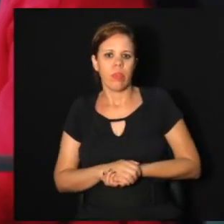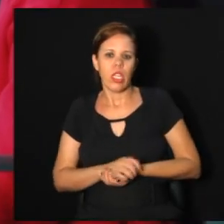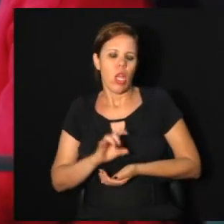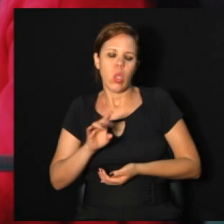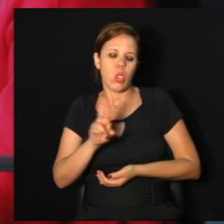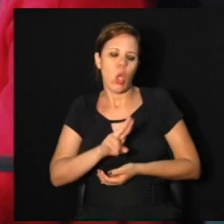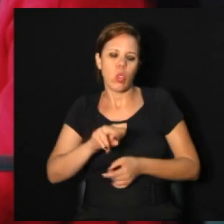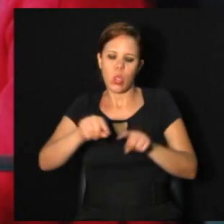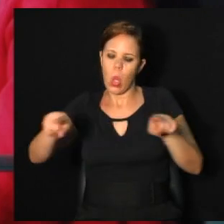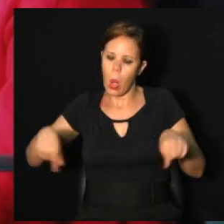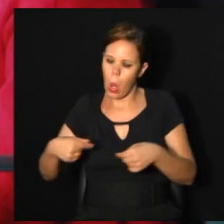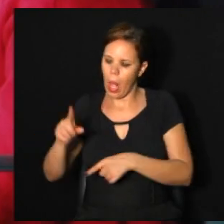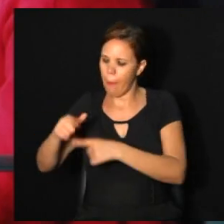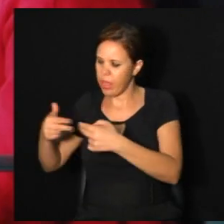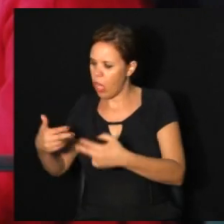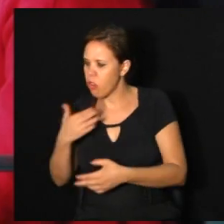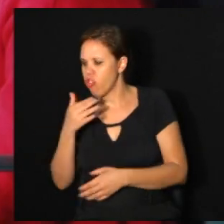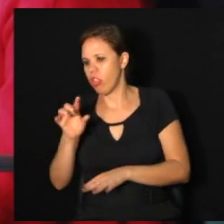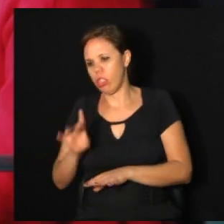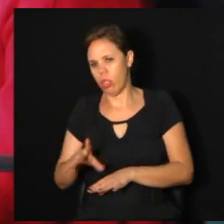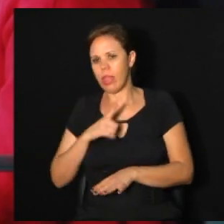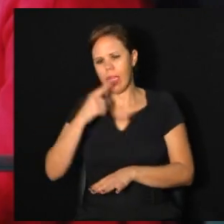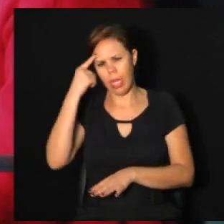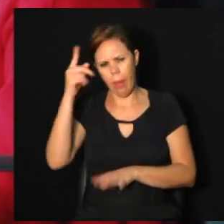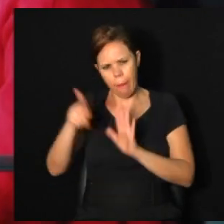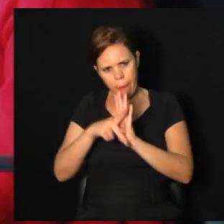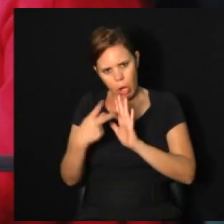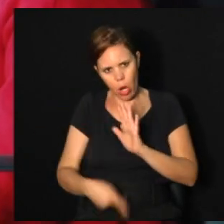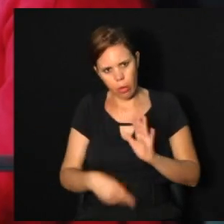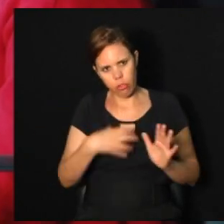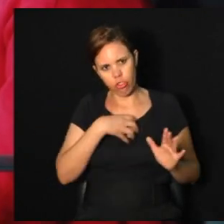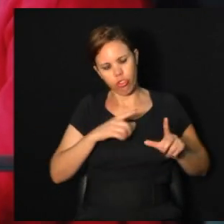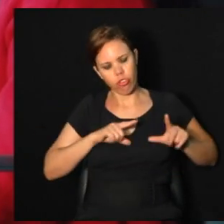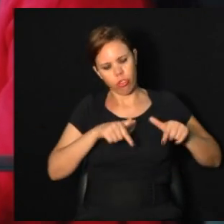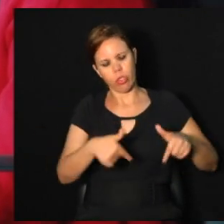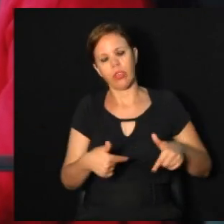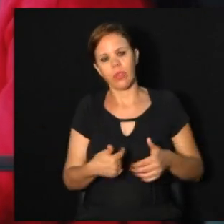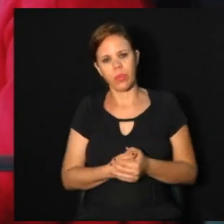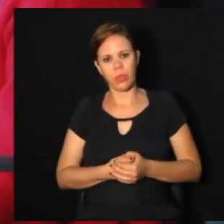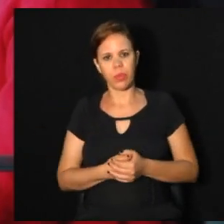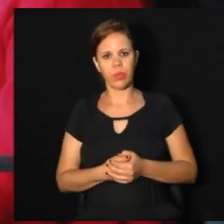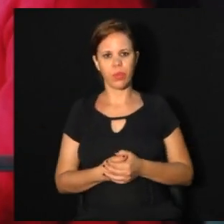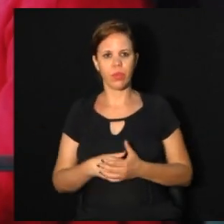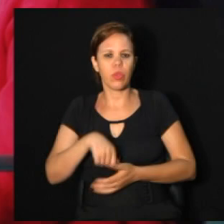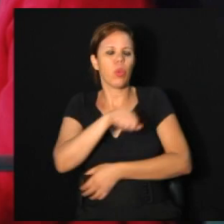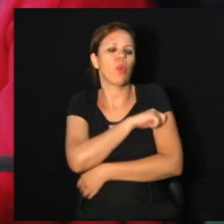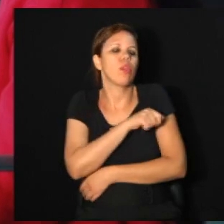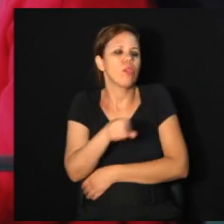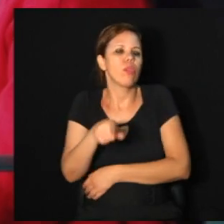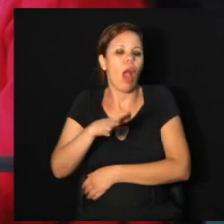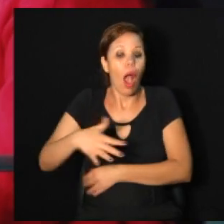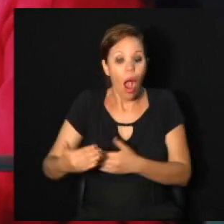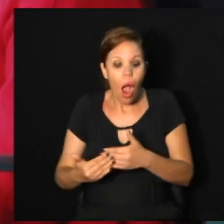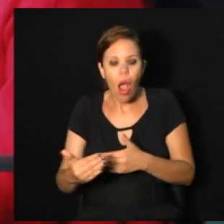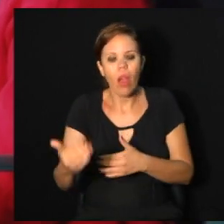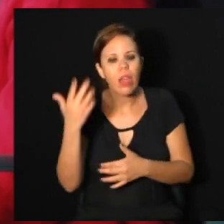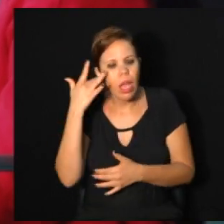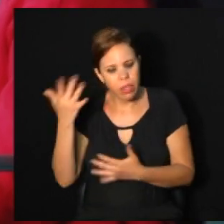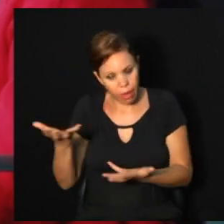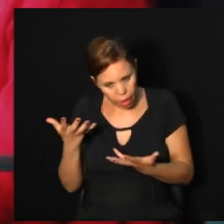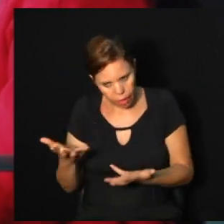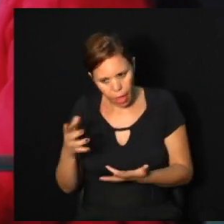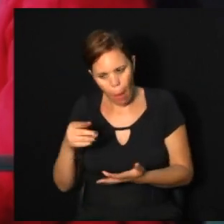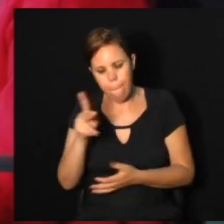espaços ou as ferramentas que você está utilizando. O professor tem que se reinventar, né? Exatamente. O aluno mudou? Ele quer esse professor mais criativo?